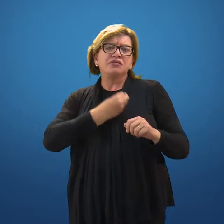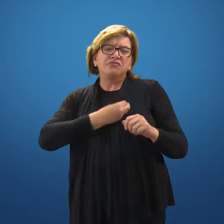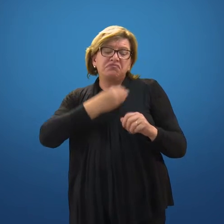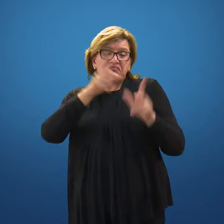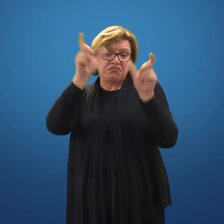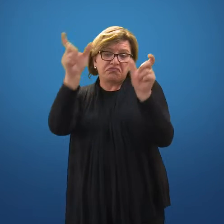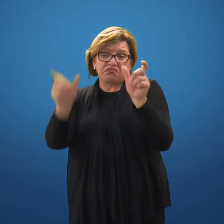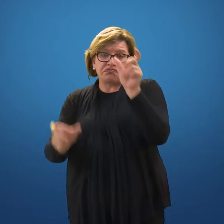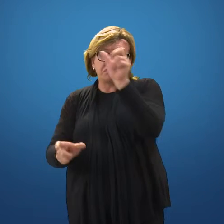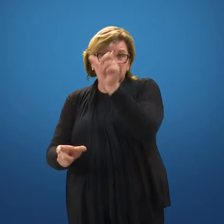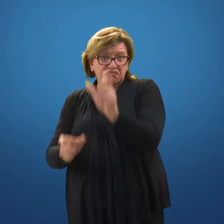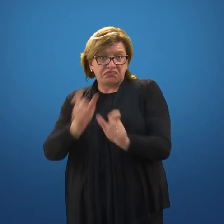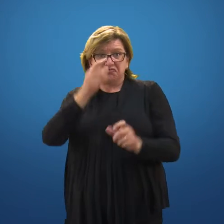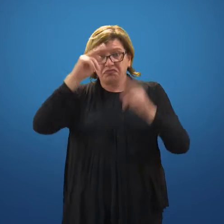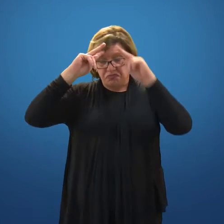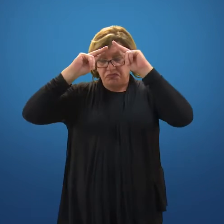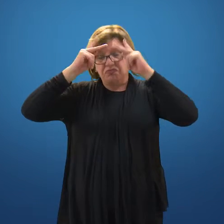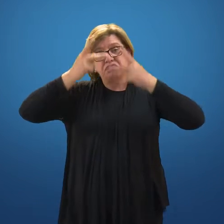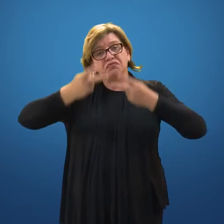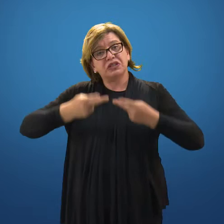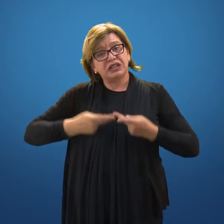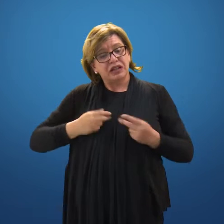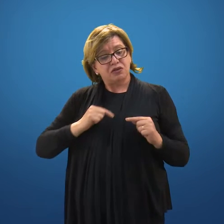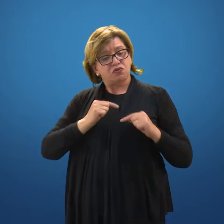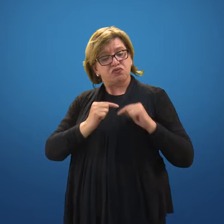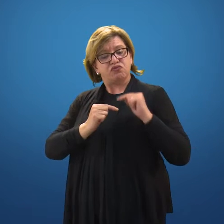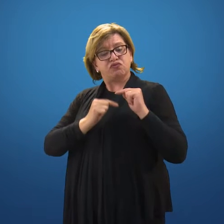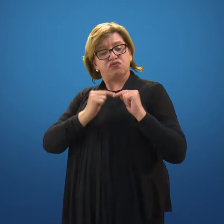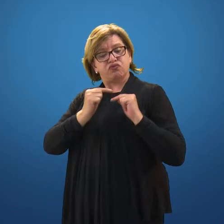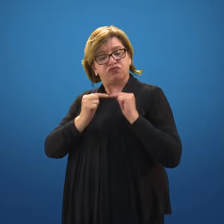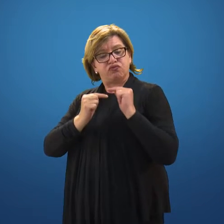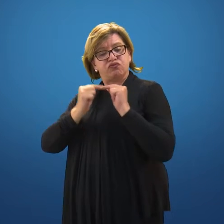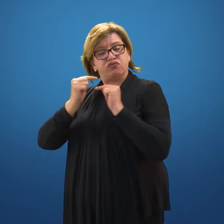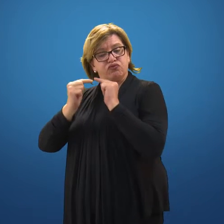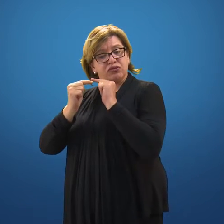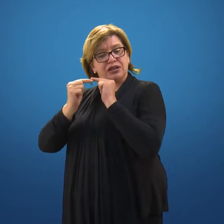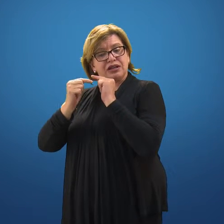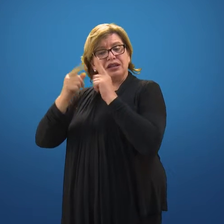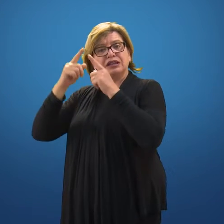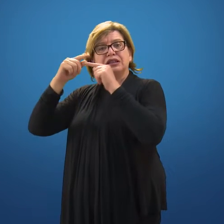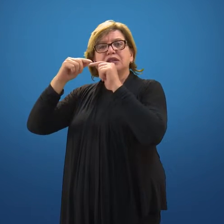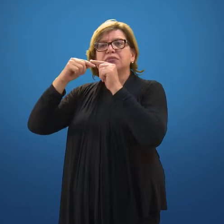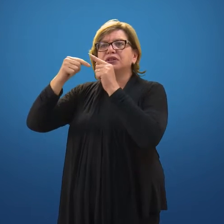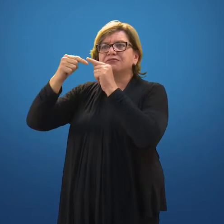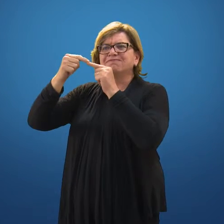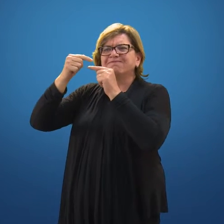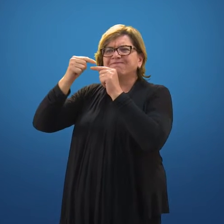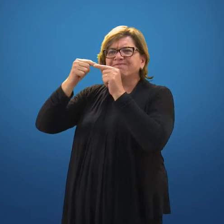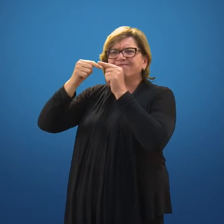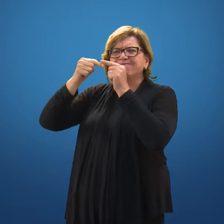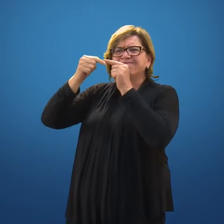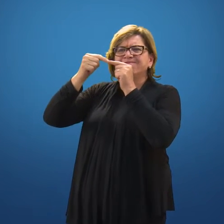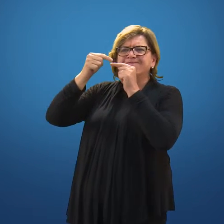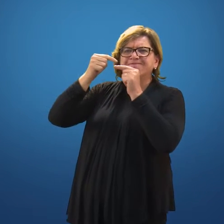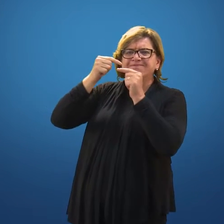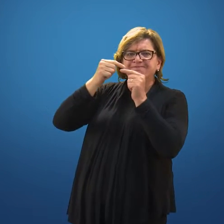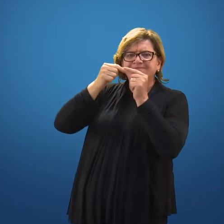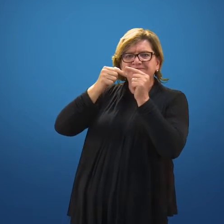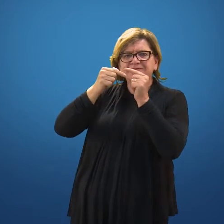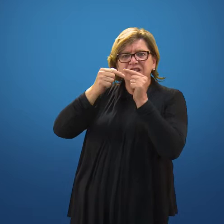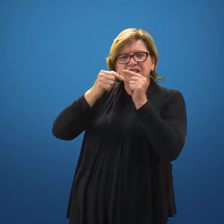humana. E assim ele ia se desenvolvendo até atingir seu apogeu. E a hora que atingia o seu